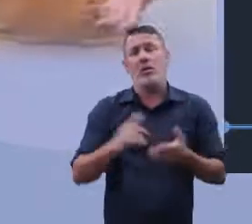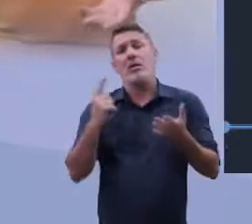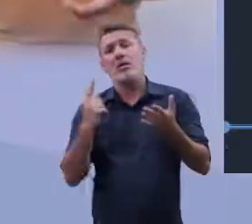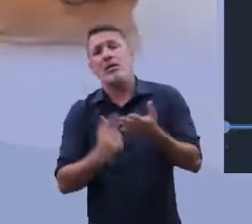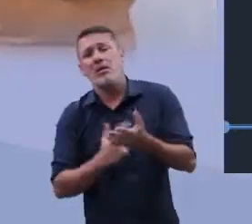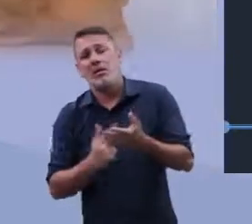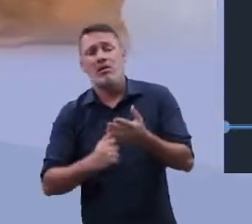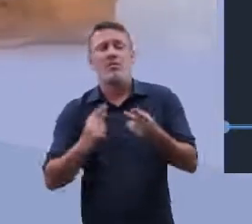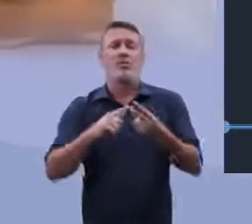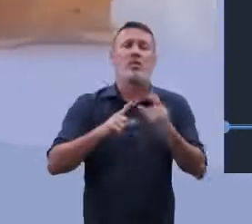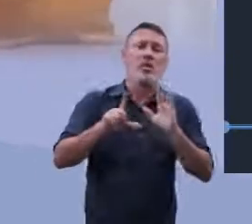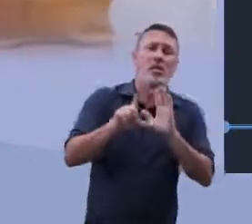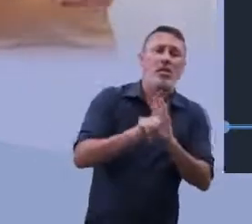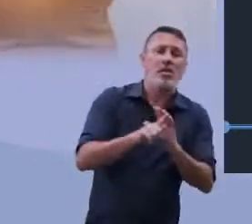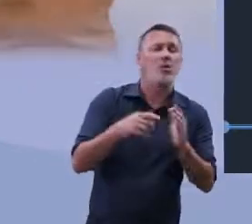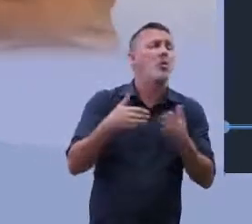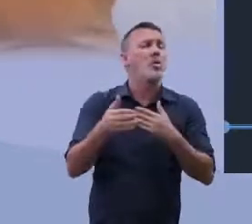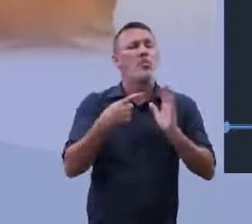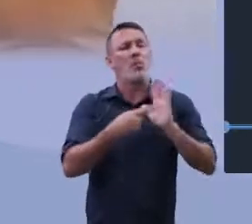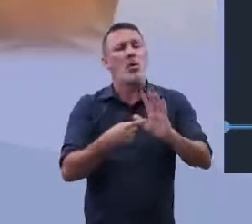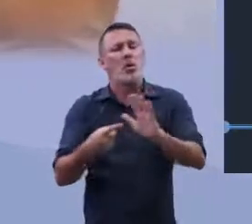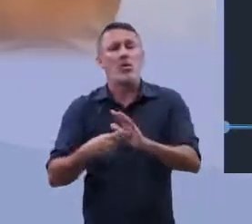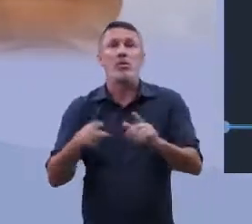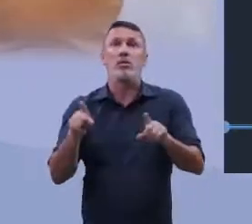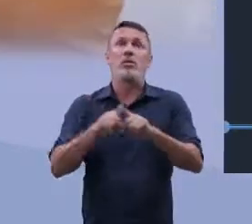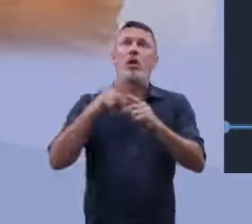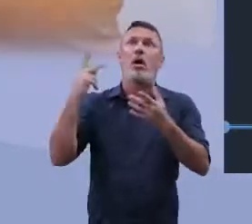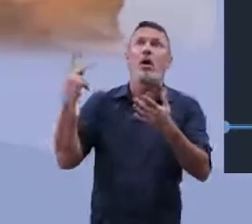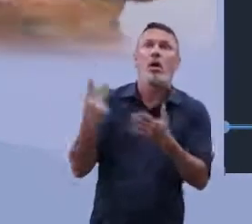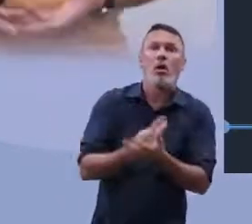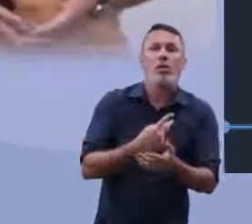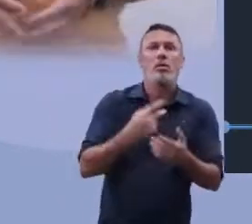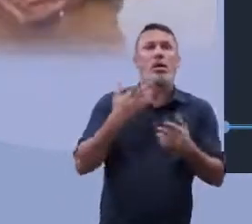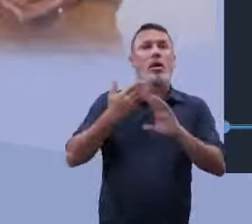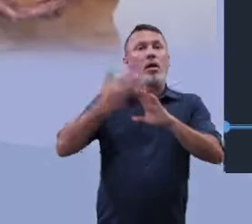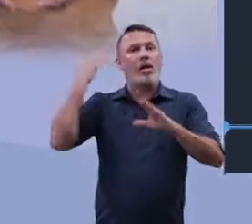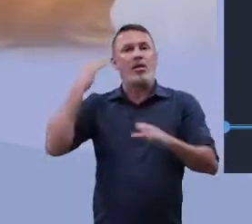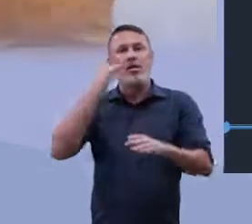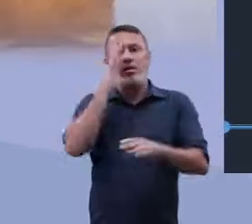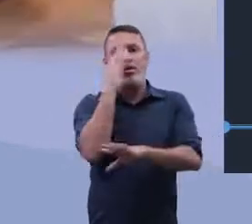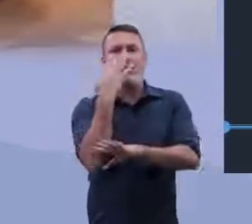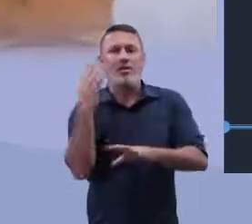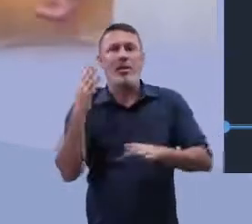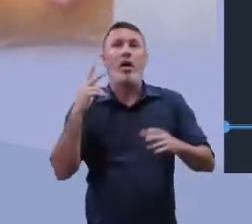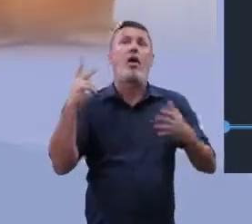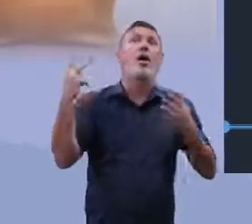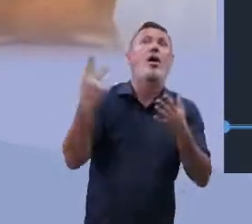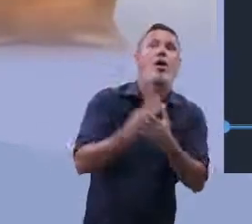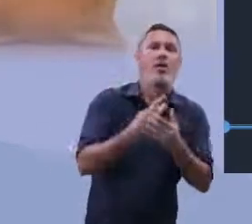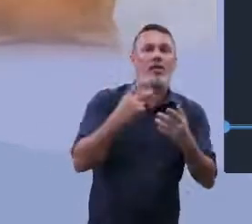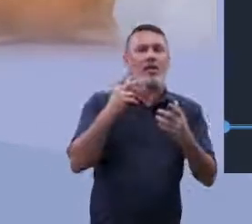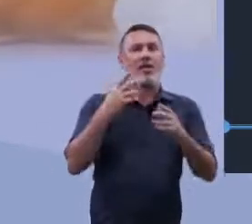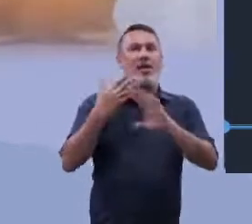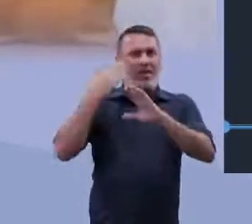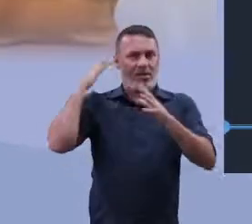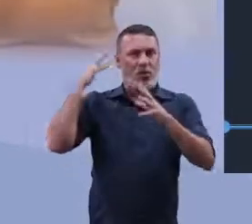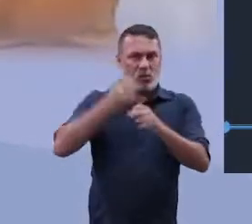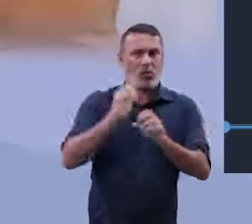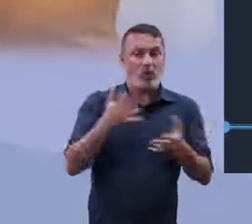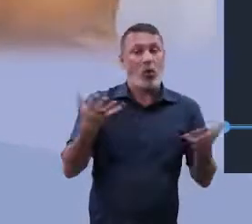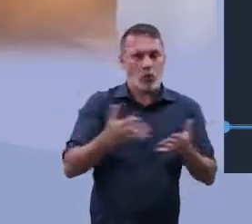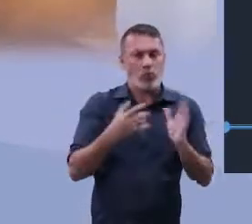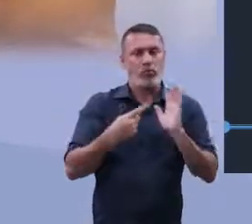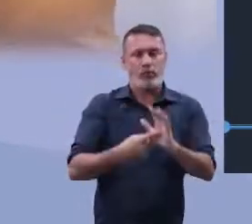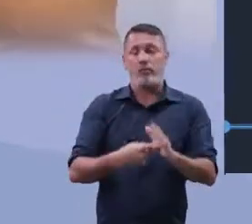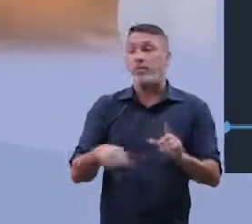Algum livro, alguma lei retratando alguma coisa voltada para isso aí, algum evento ambiental que nós já até trabalhamos nas últimas aulas, vamos recapitular